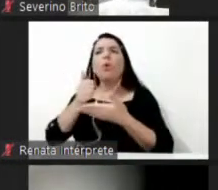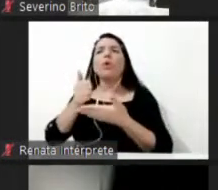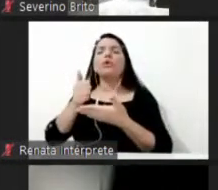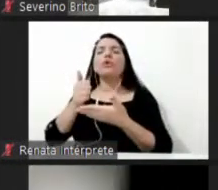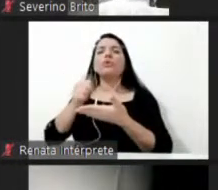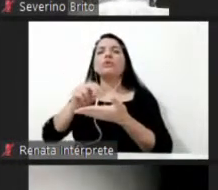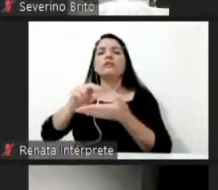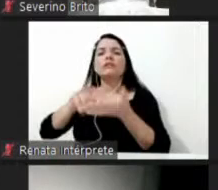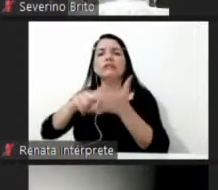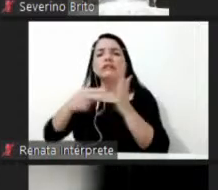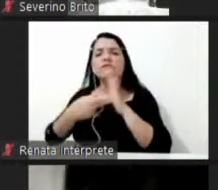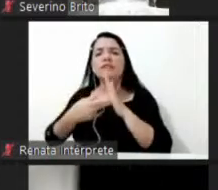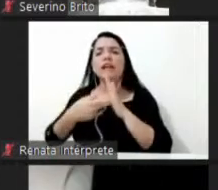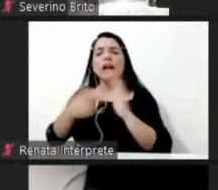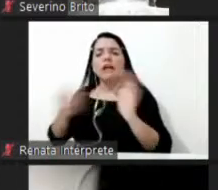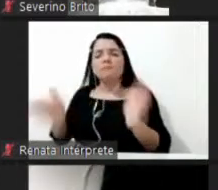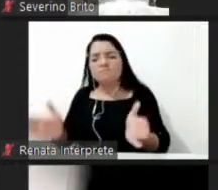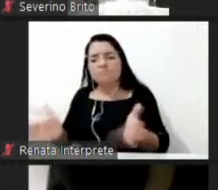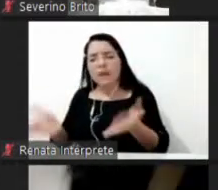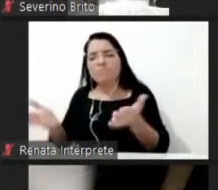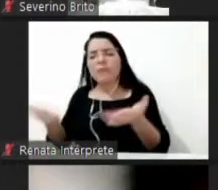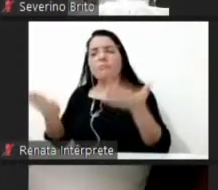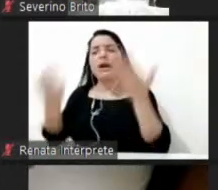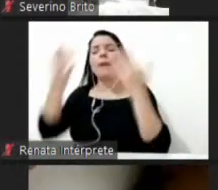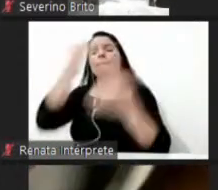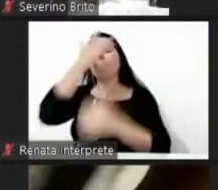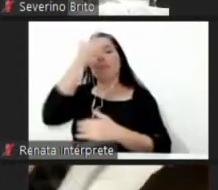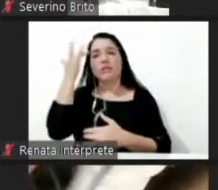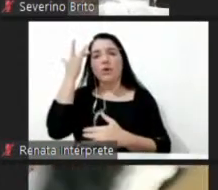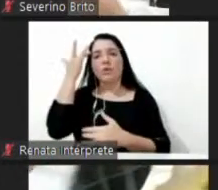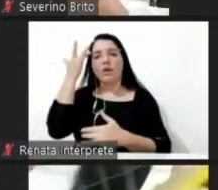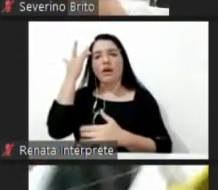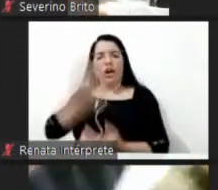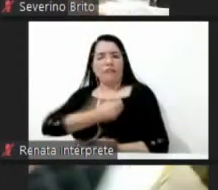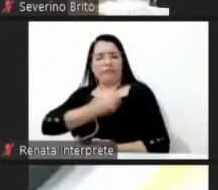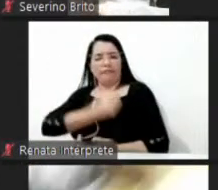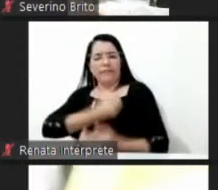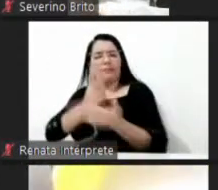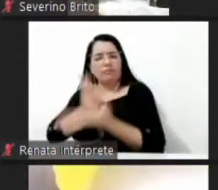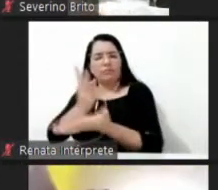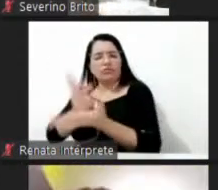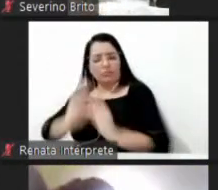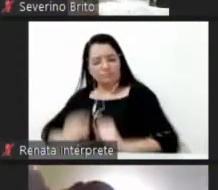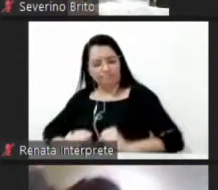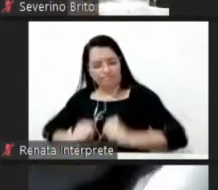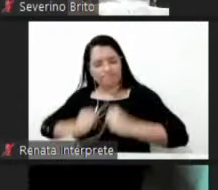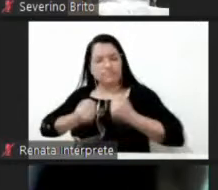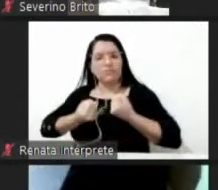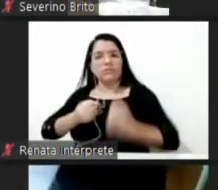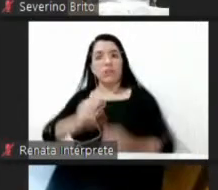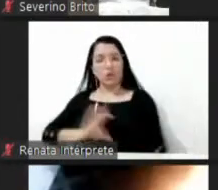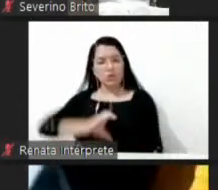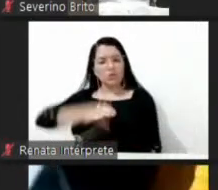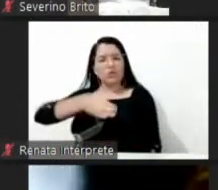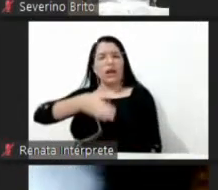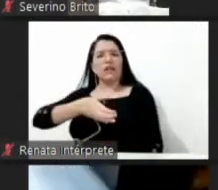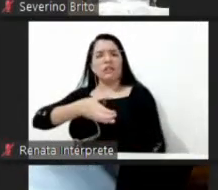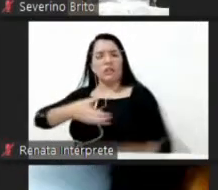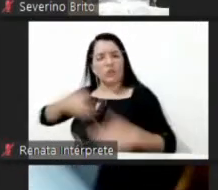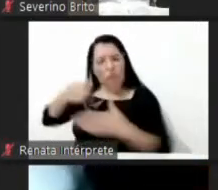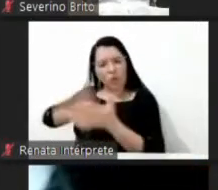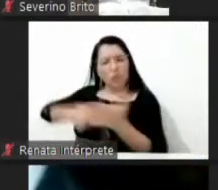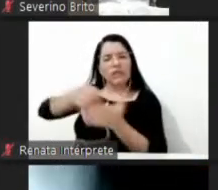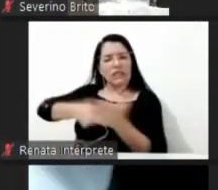motivam as pessoas, né? E procura apoiar e manter a vida de maneira corajosa, lutando pela